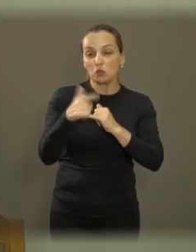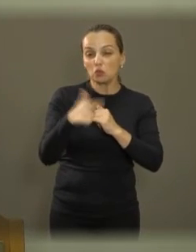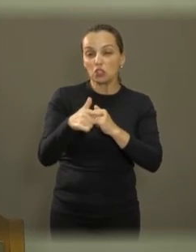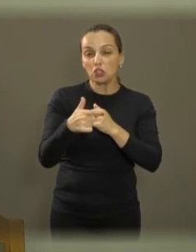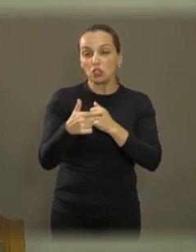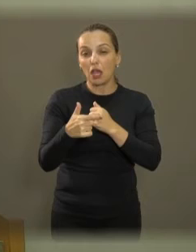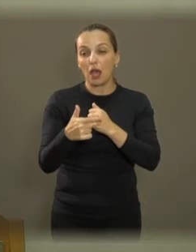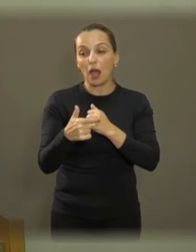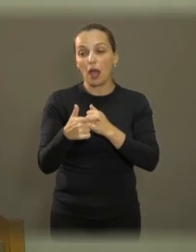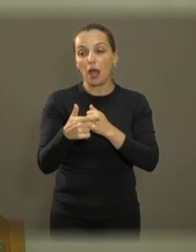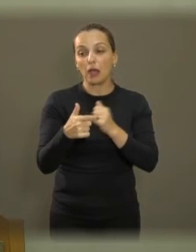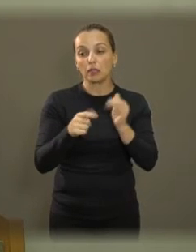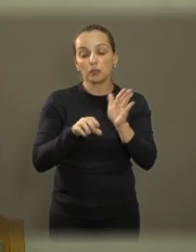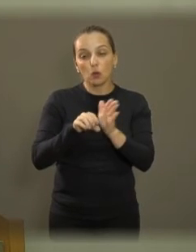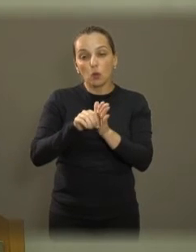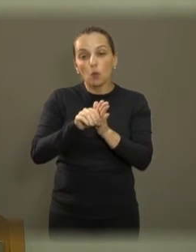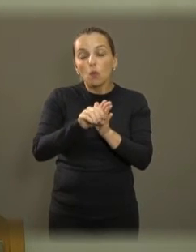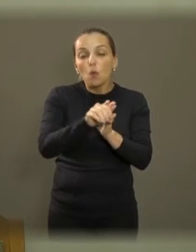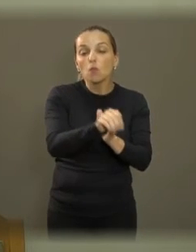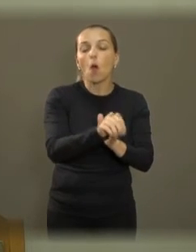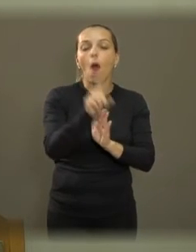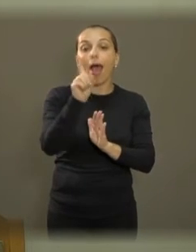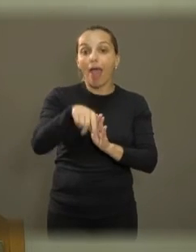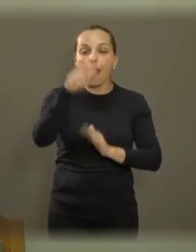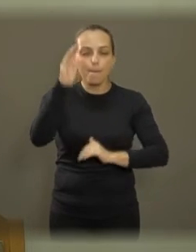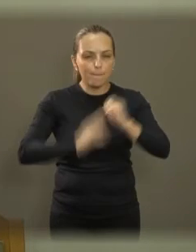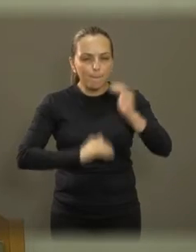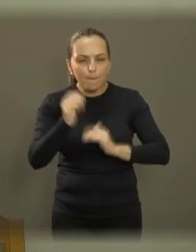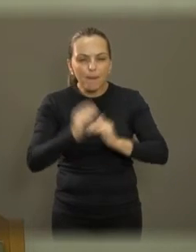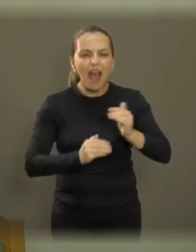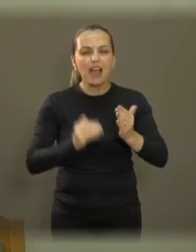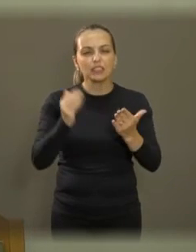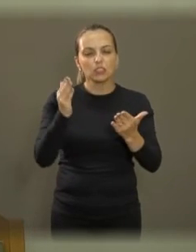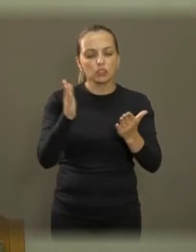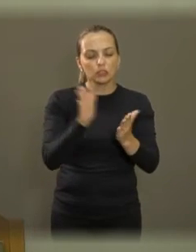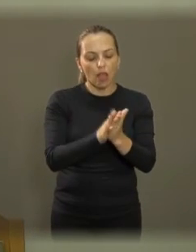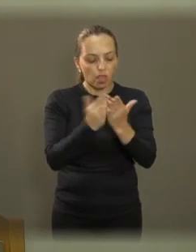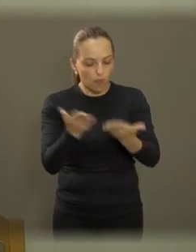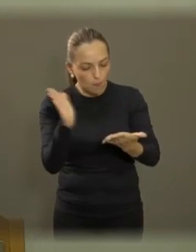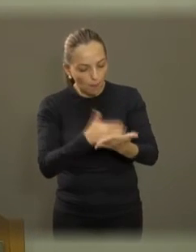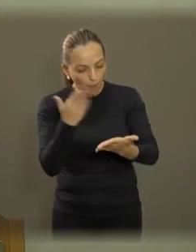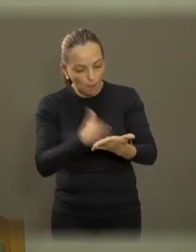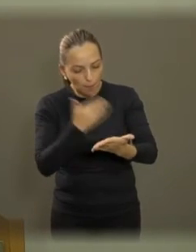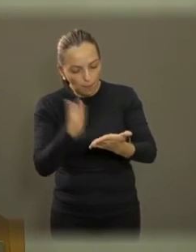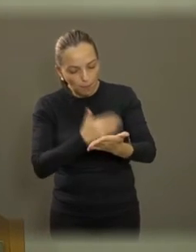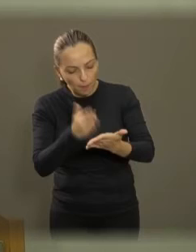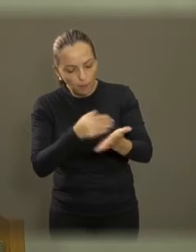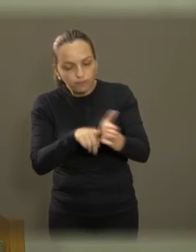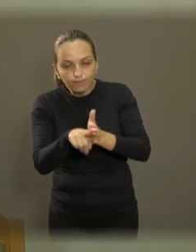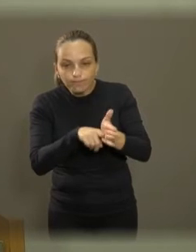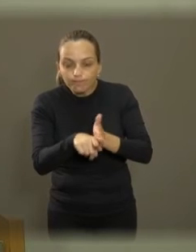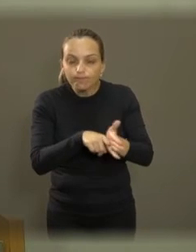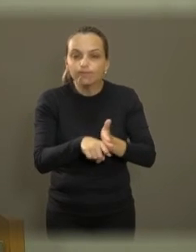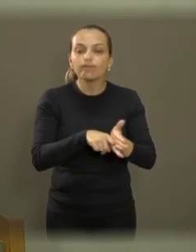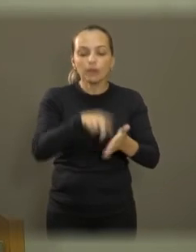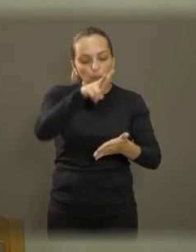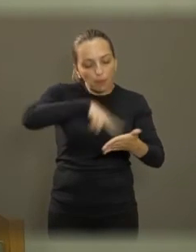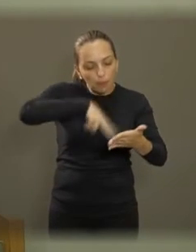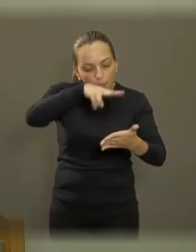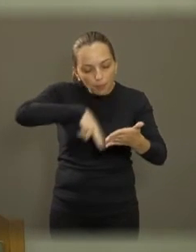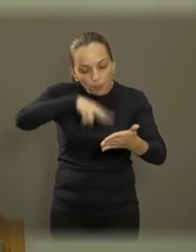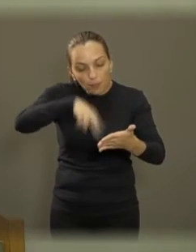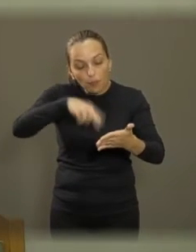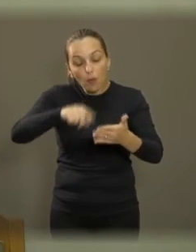era na prática, era nos livros, né, e depois, né, a gente